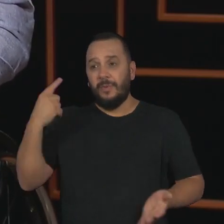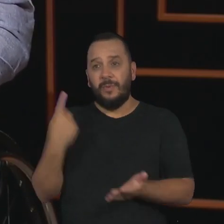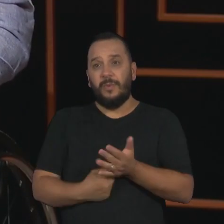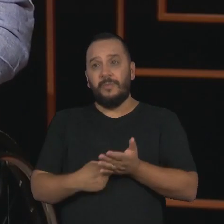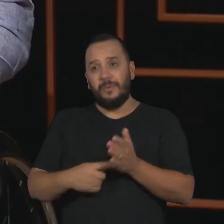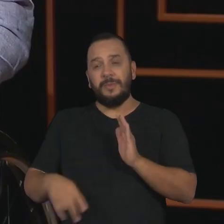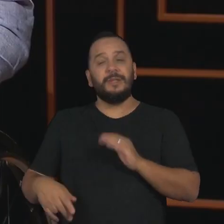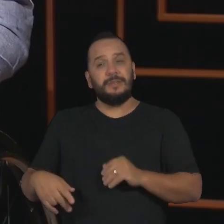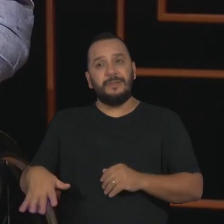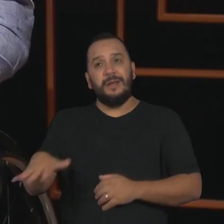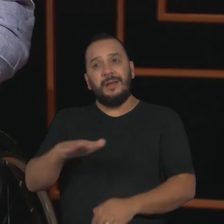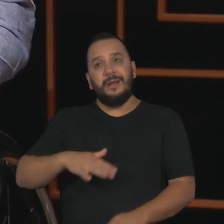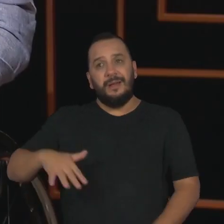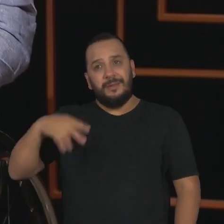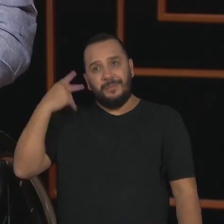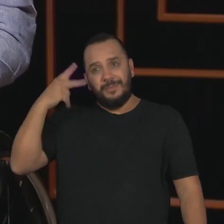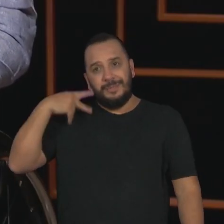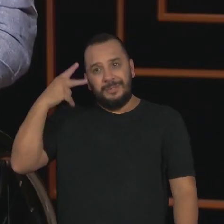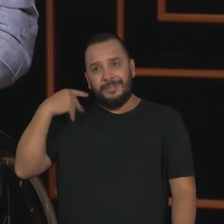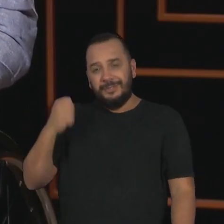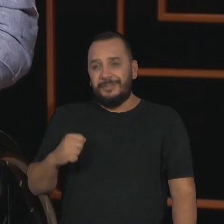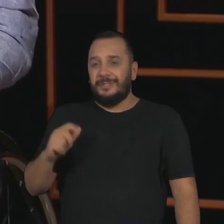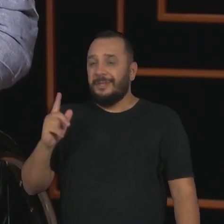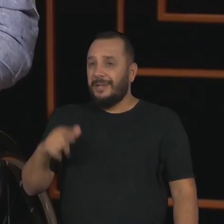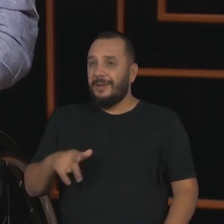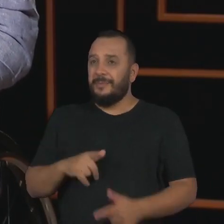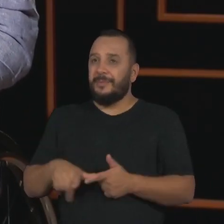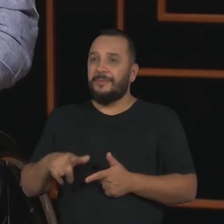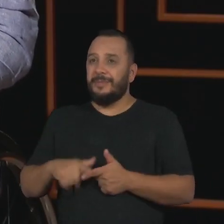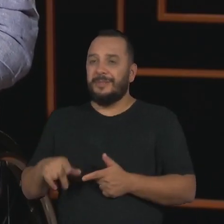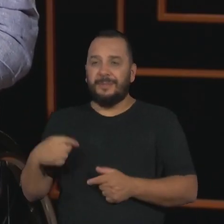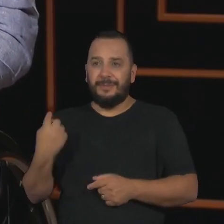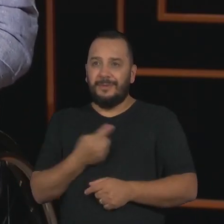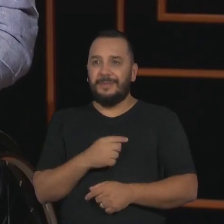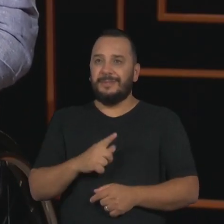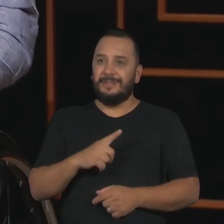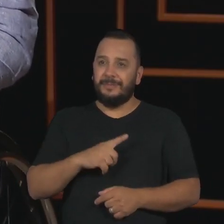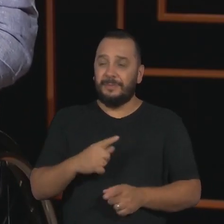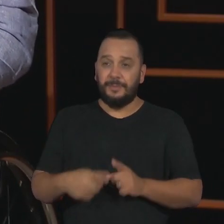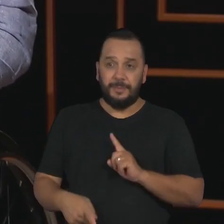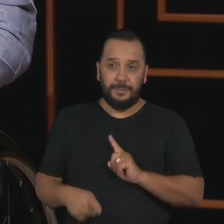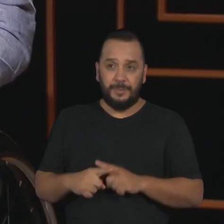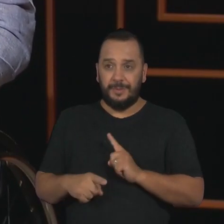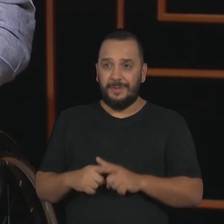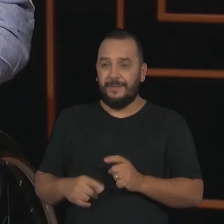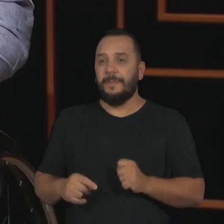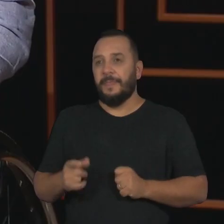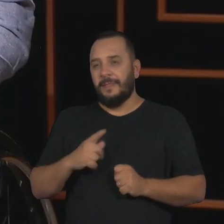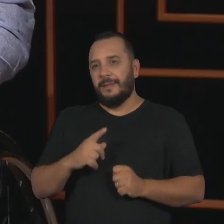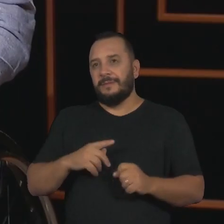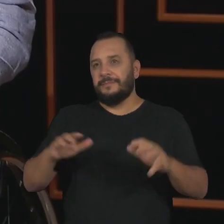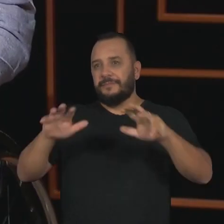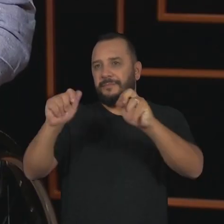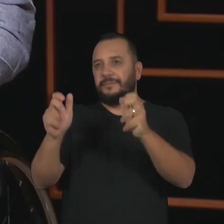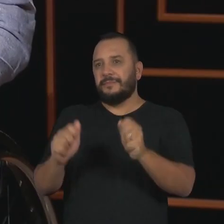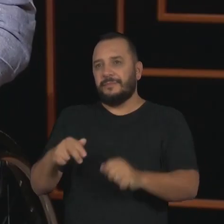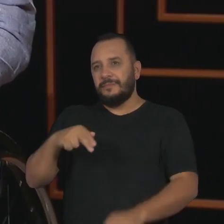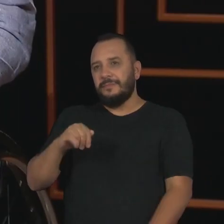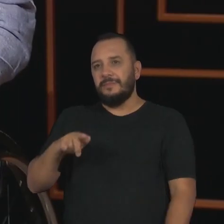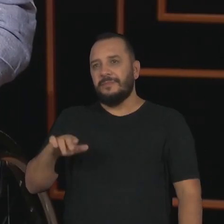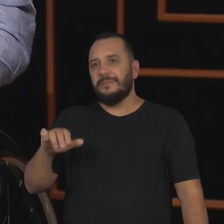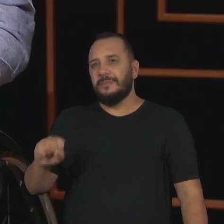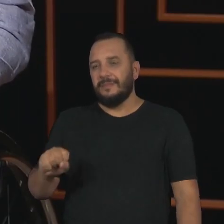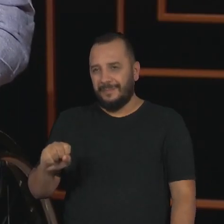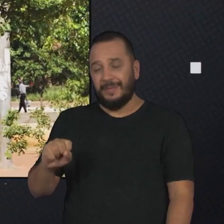política. E esse é o grande problema que nós temos. Por exemplo, nós temos uma escultura do Nicolas